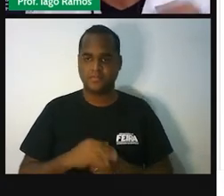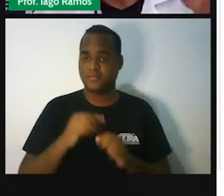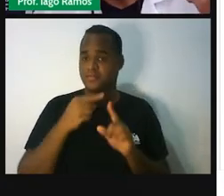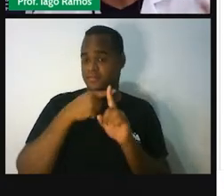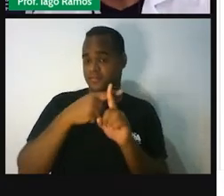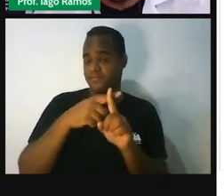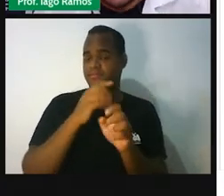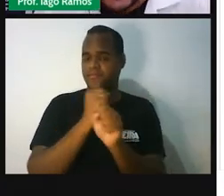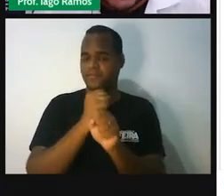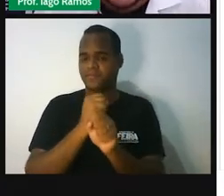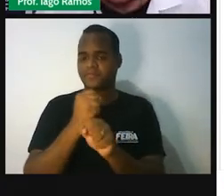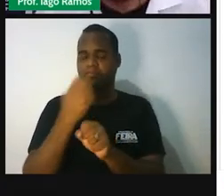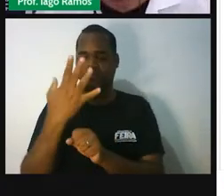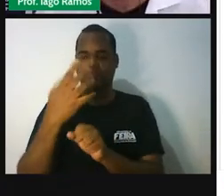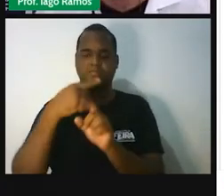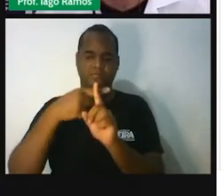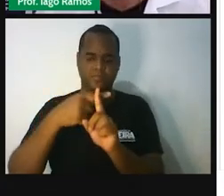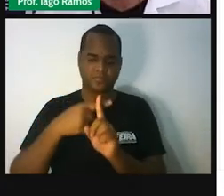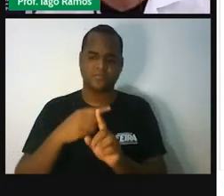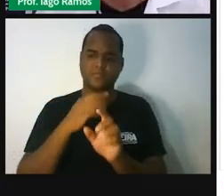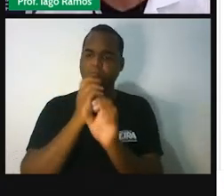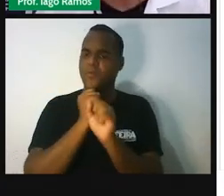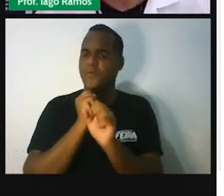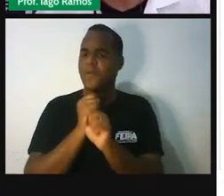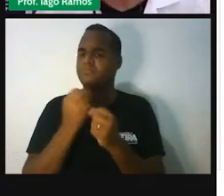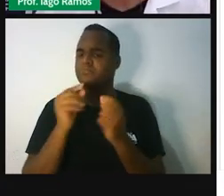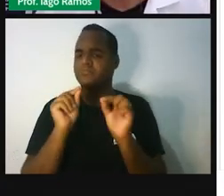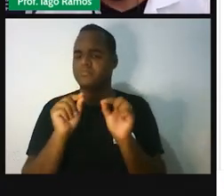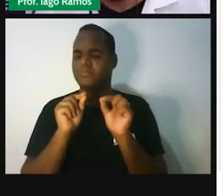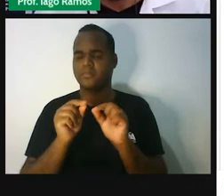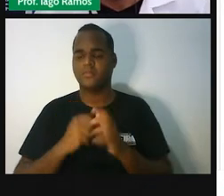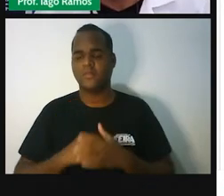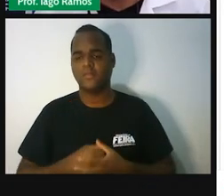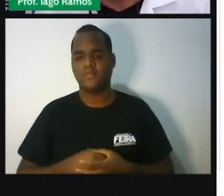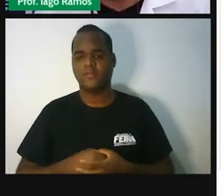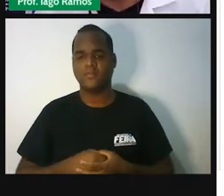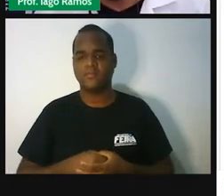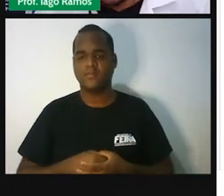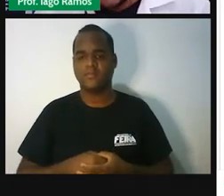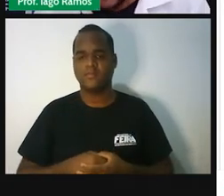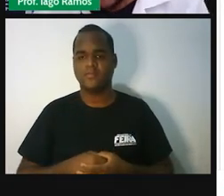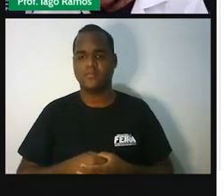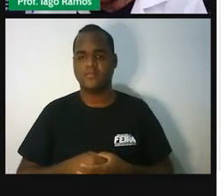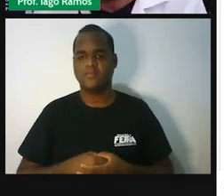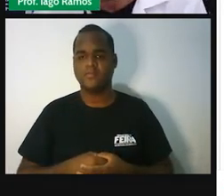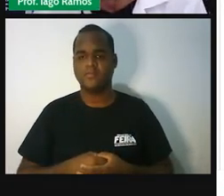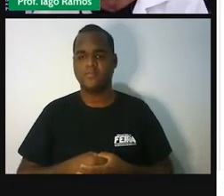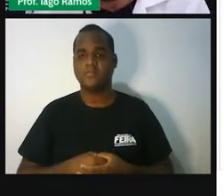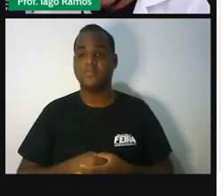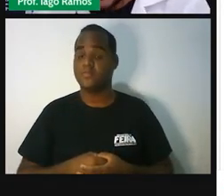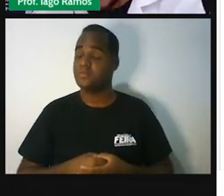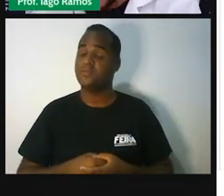4 três vezes é a mesma coisa que fazer